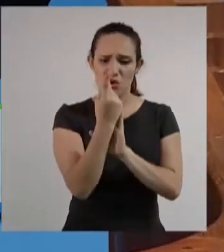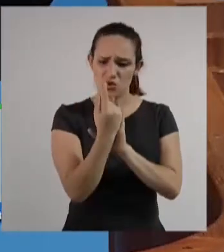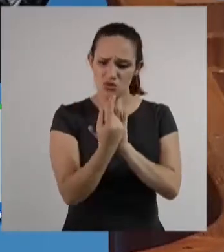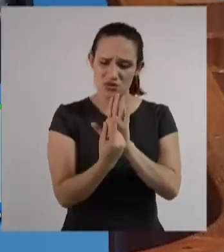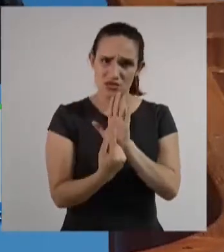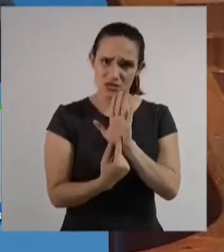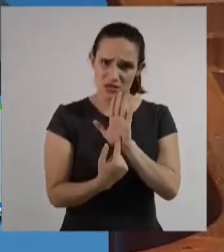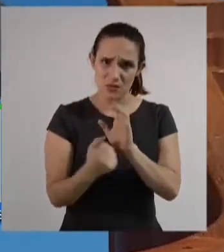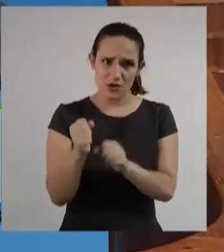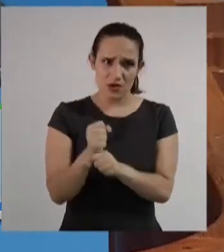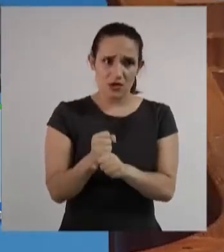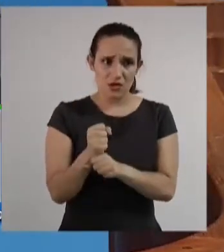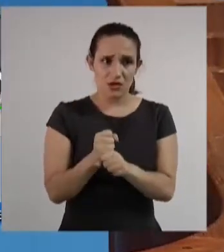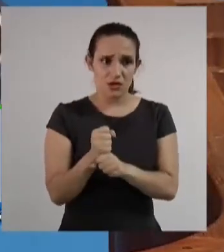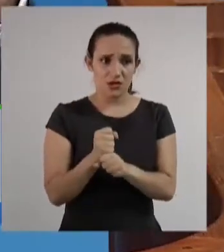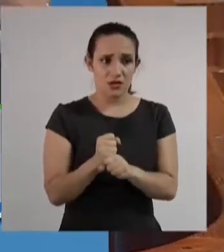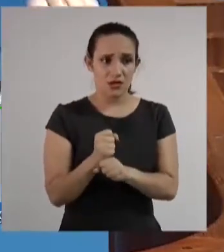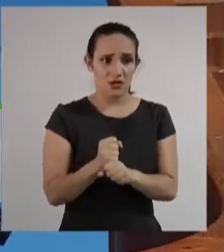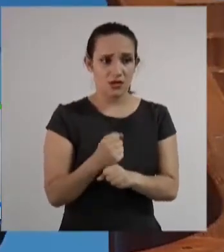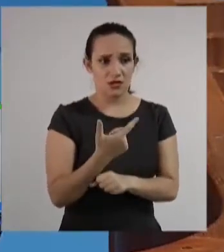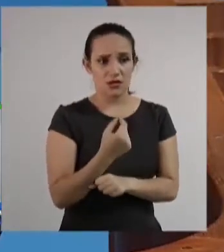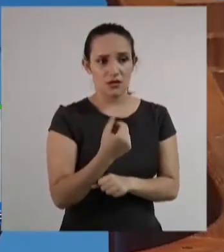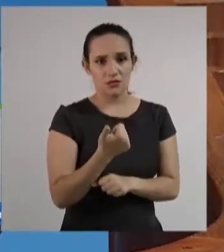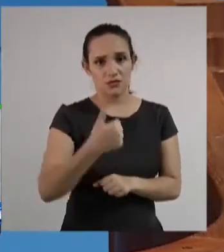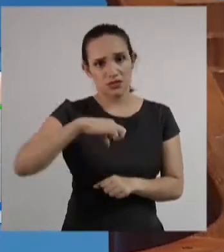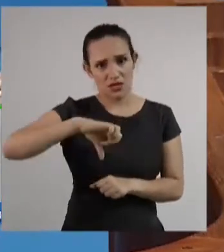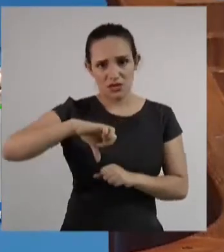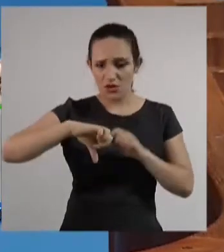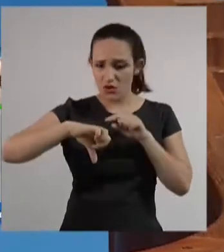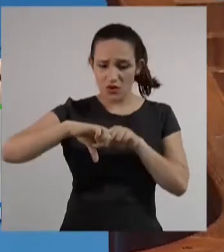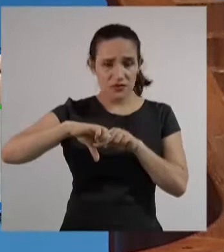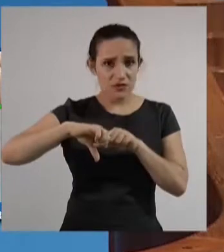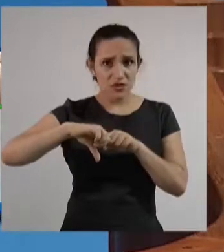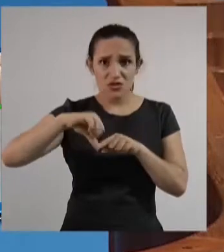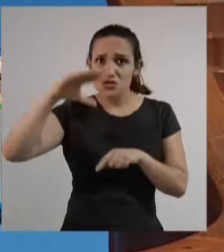para 2019 é votado em 2018.